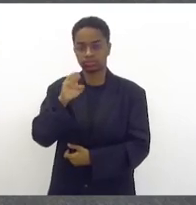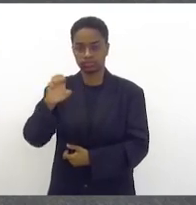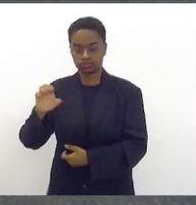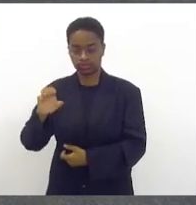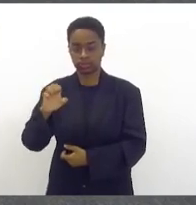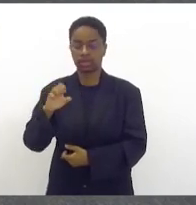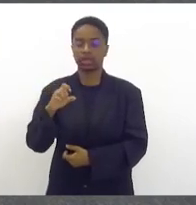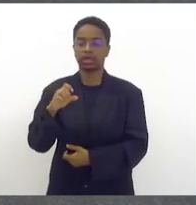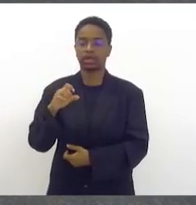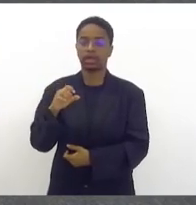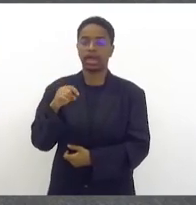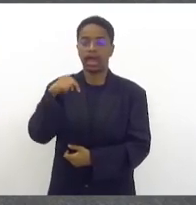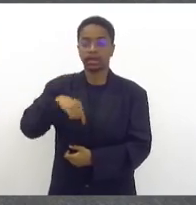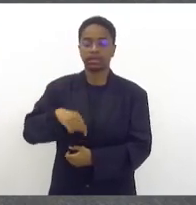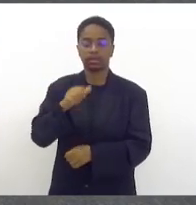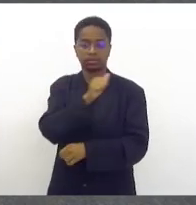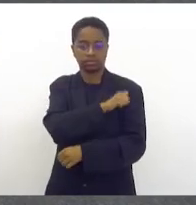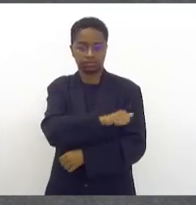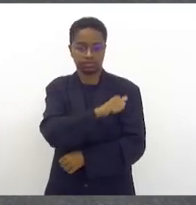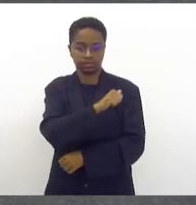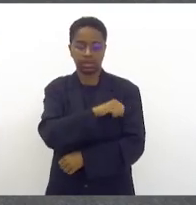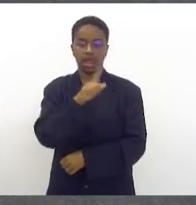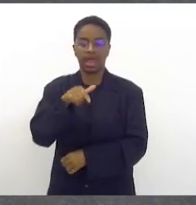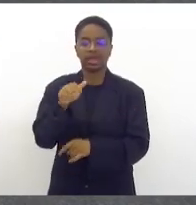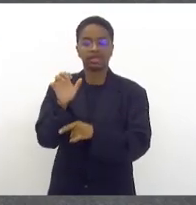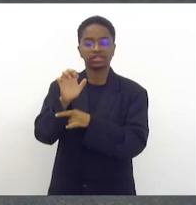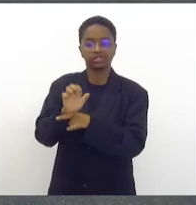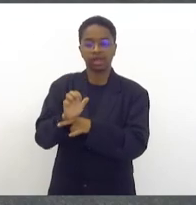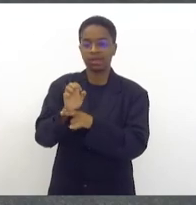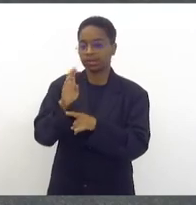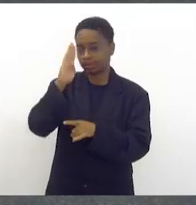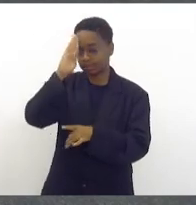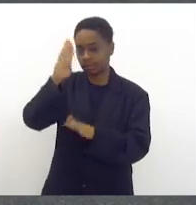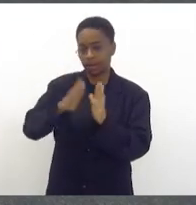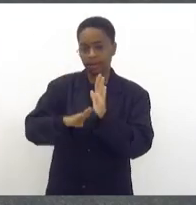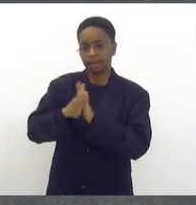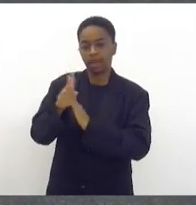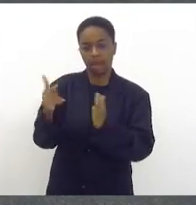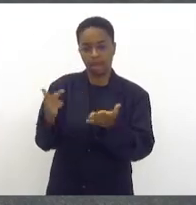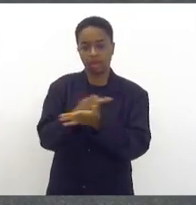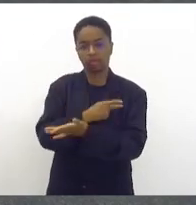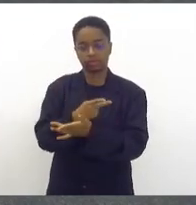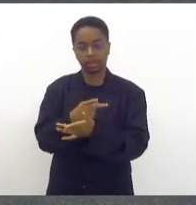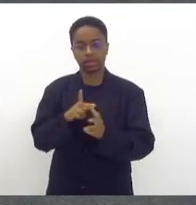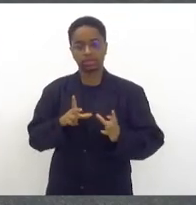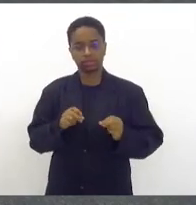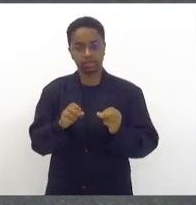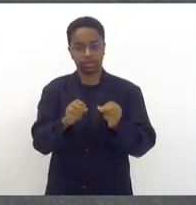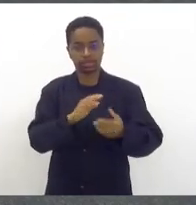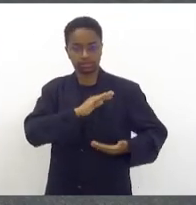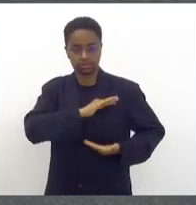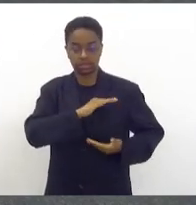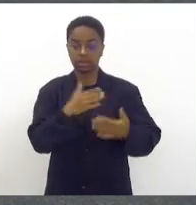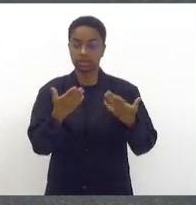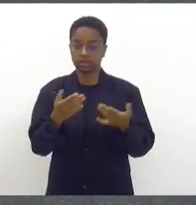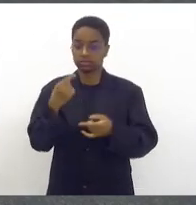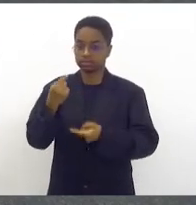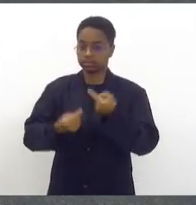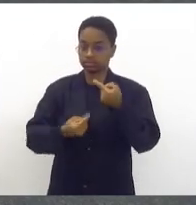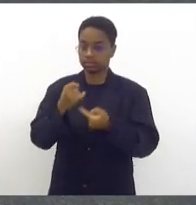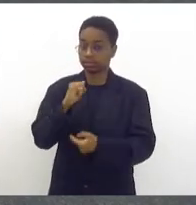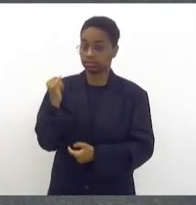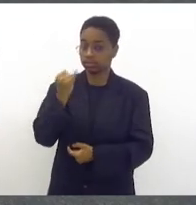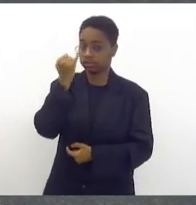na região sudeste, o estado do Rio de Janeiro é o estado com a maior incidência de câncer de mama. Então, esse é um debate importante